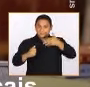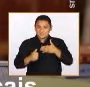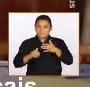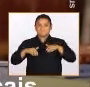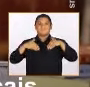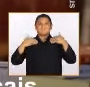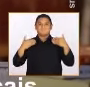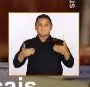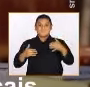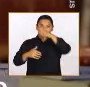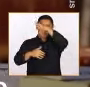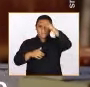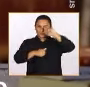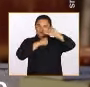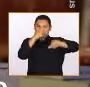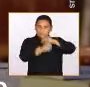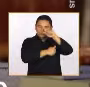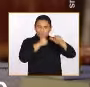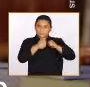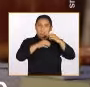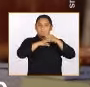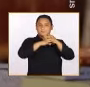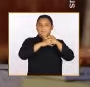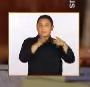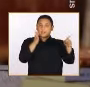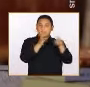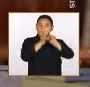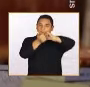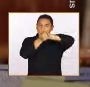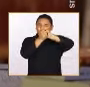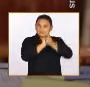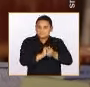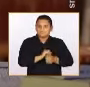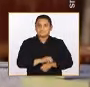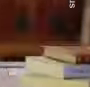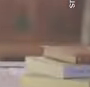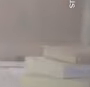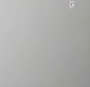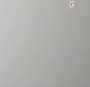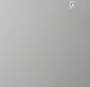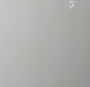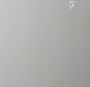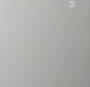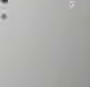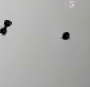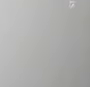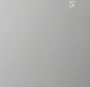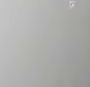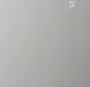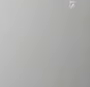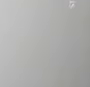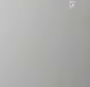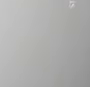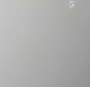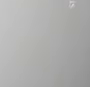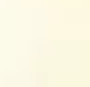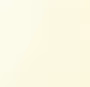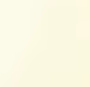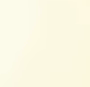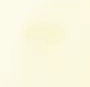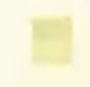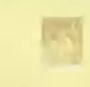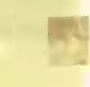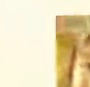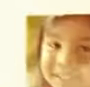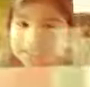esportivas radicais, tornando Manaus um destino para o turismo esportivo. Vote 77. Se